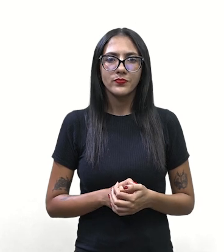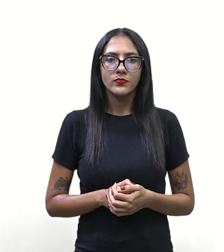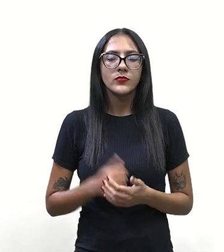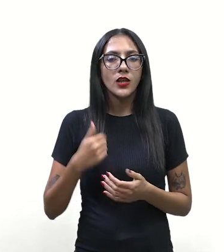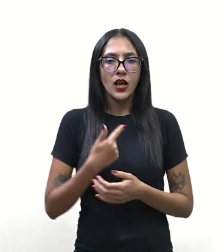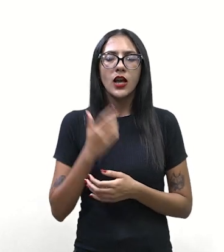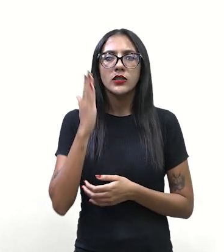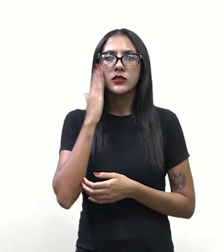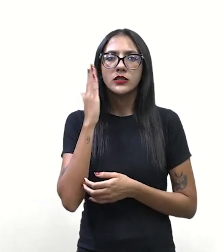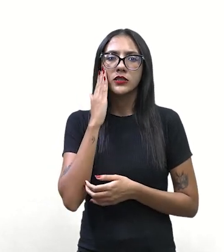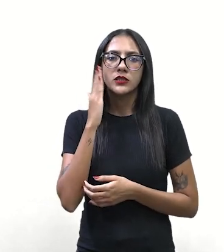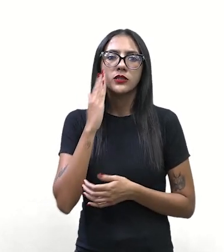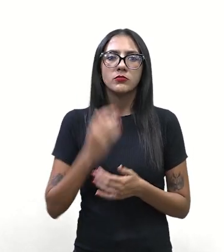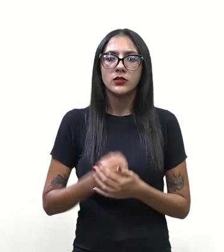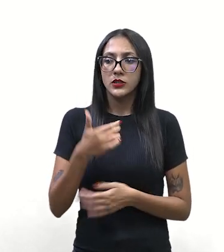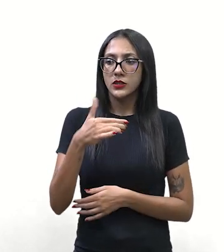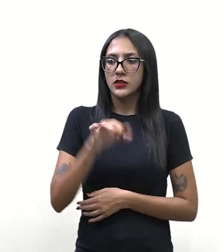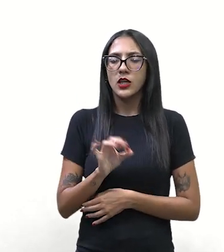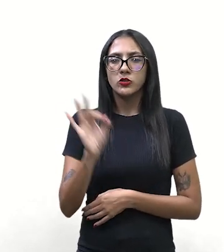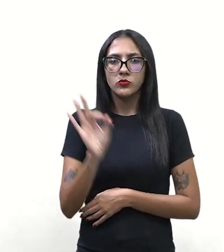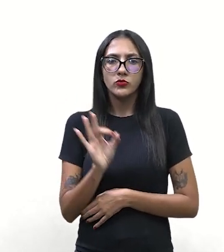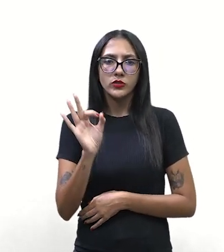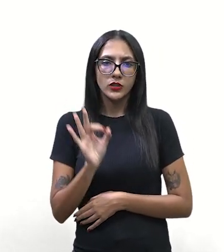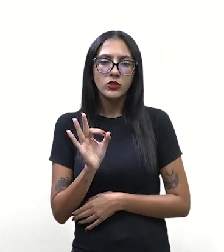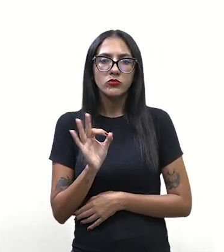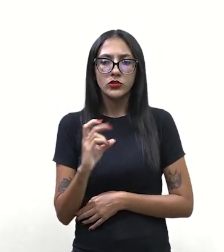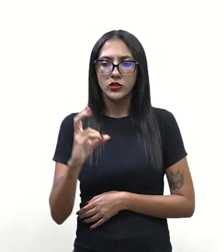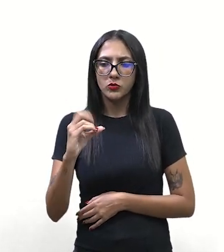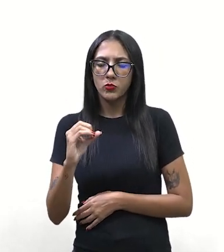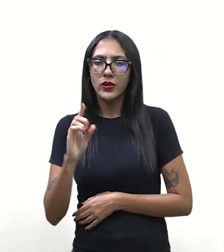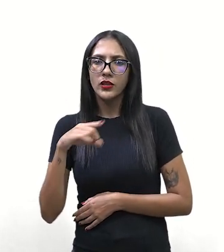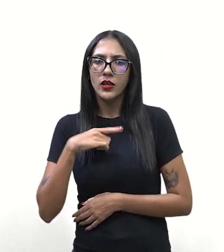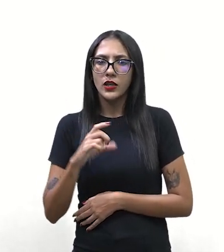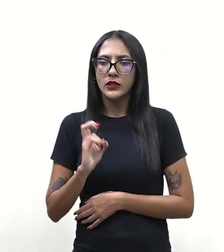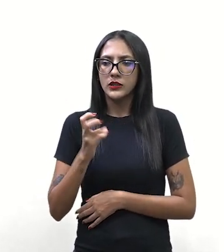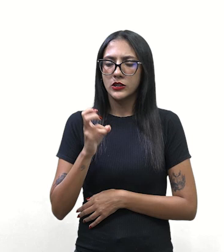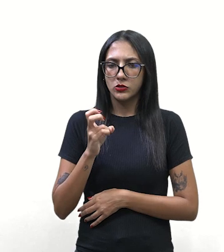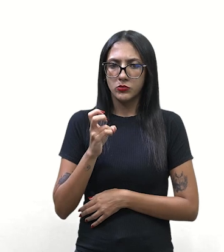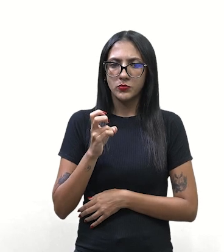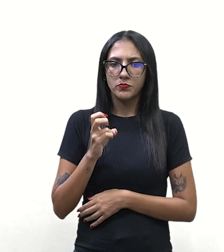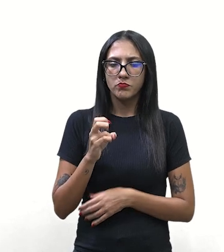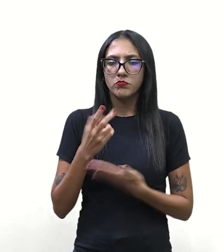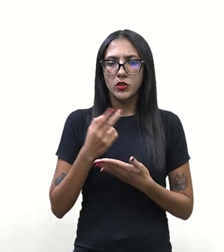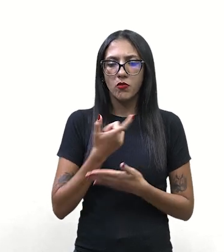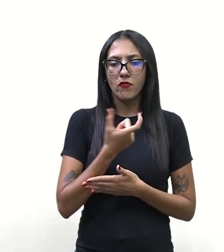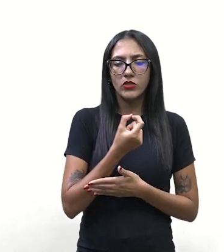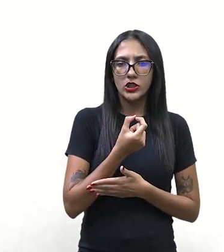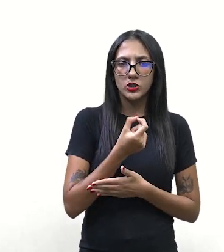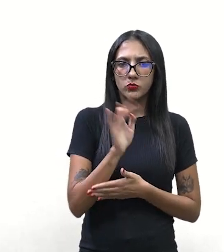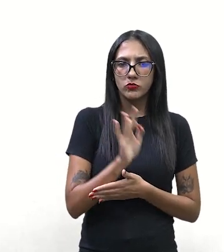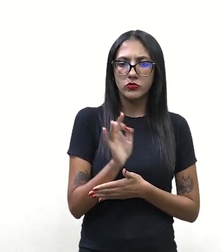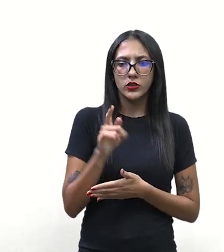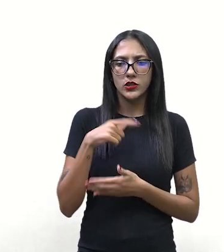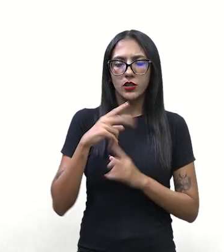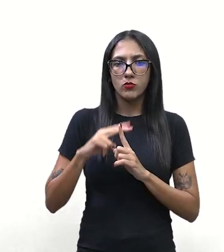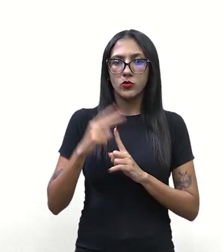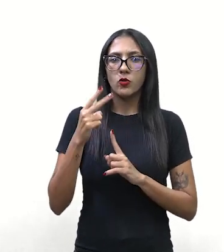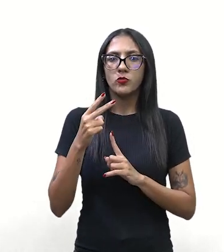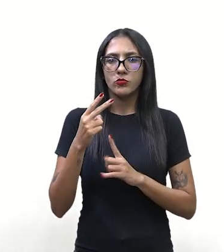que 10% de 50 é R$5. Então, 20% vai ser o dobro, né? O dobro de